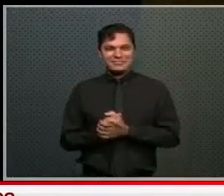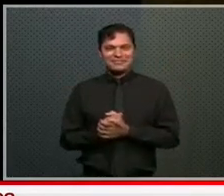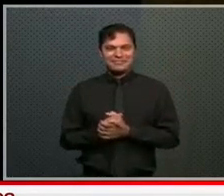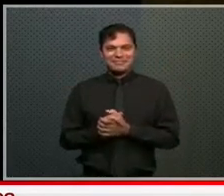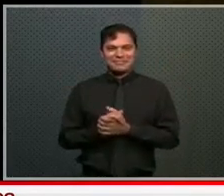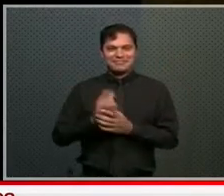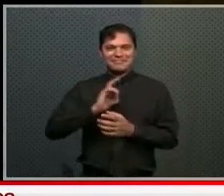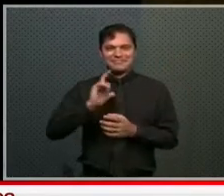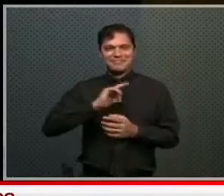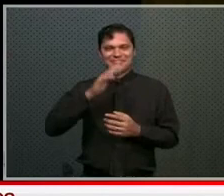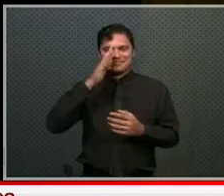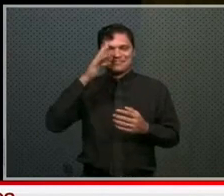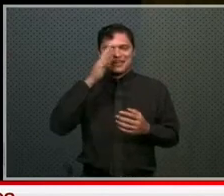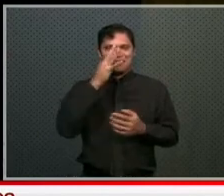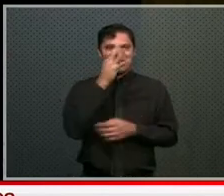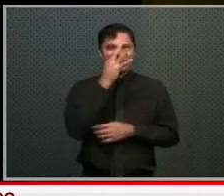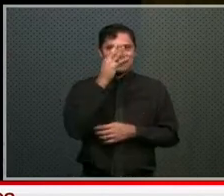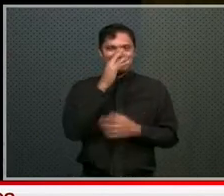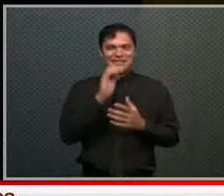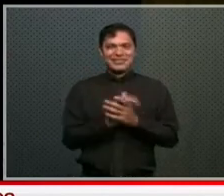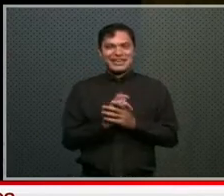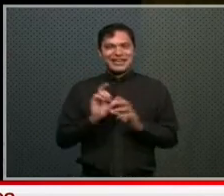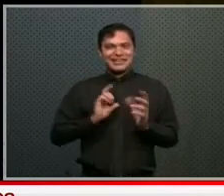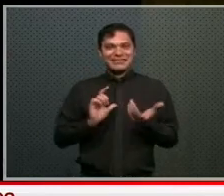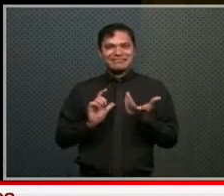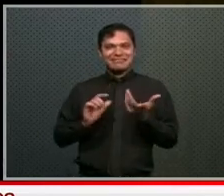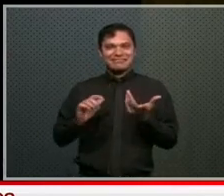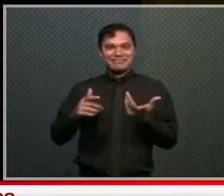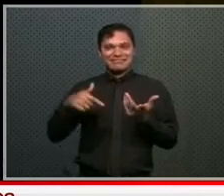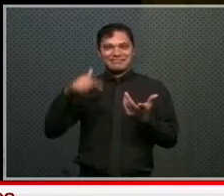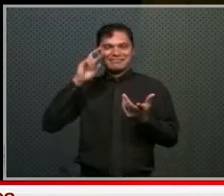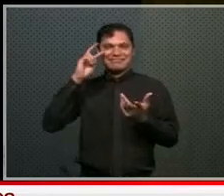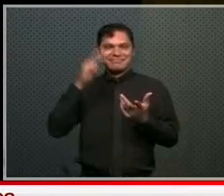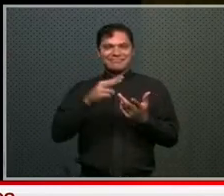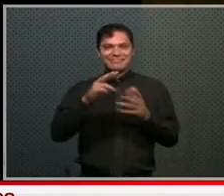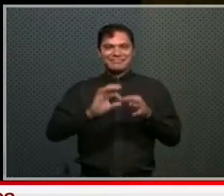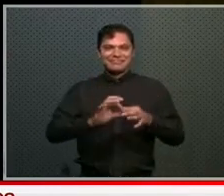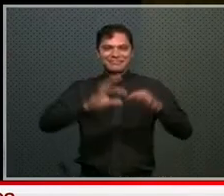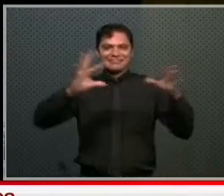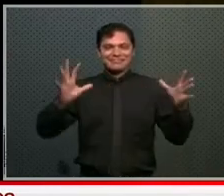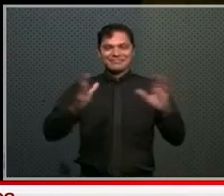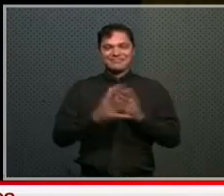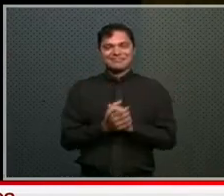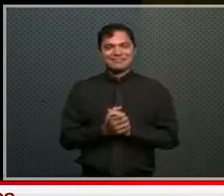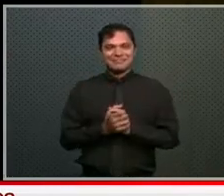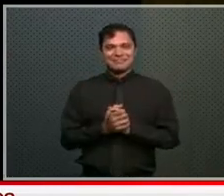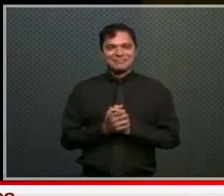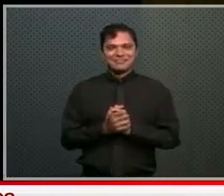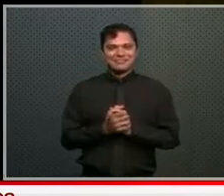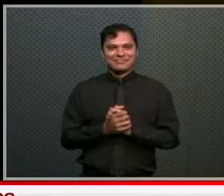admirar cada vez mais reconhecer e me permita chamar com esse nível de intimidade